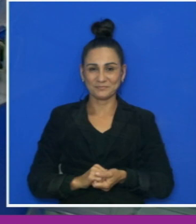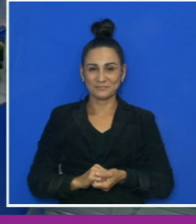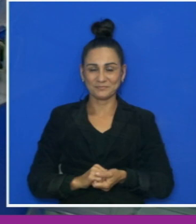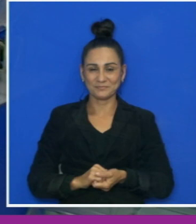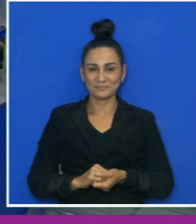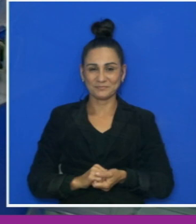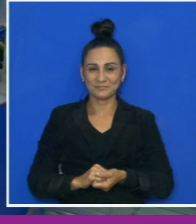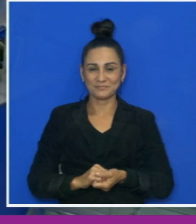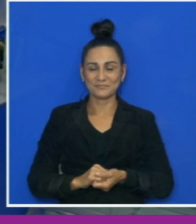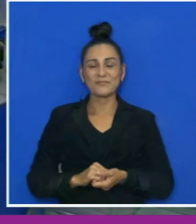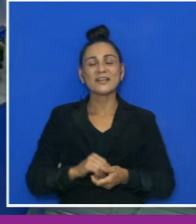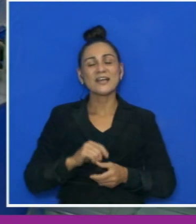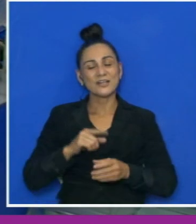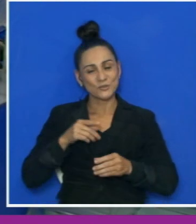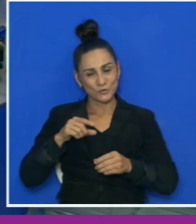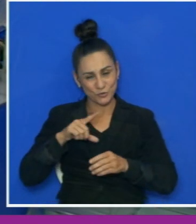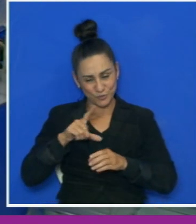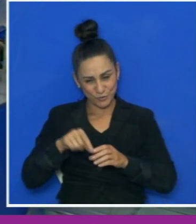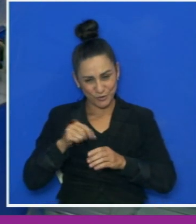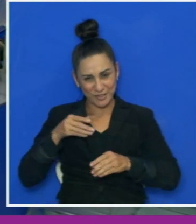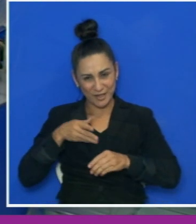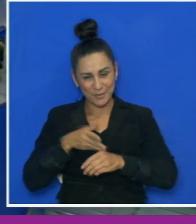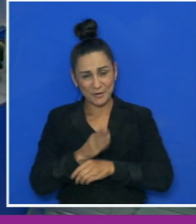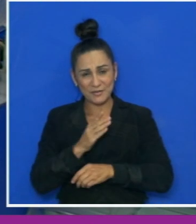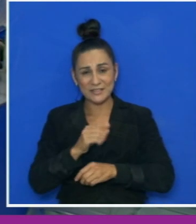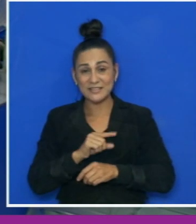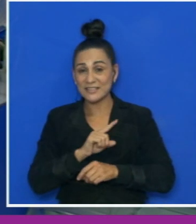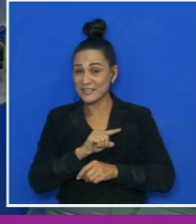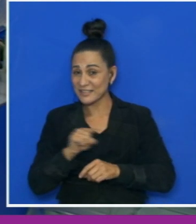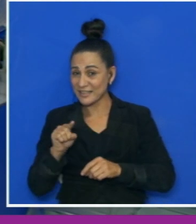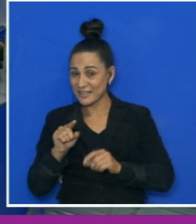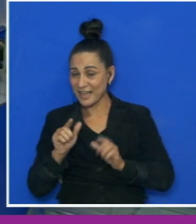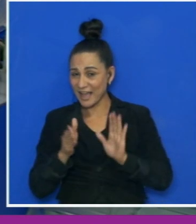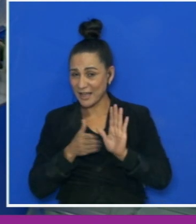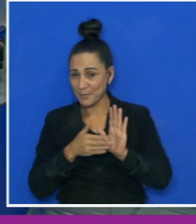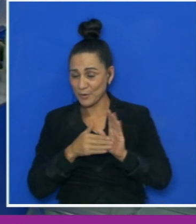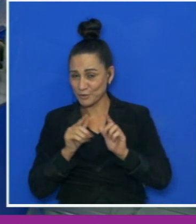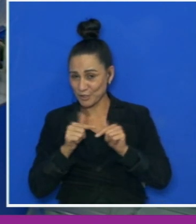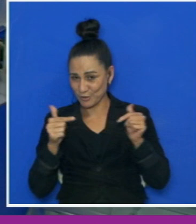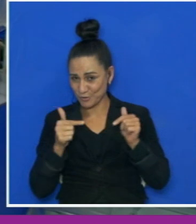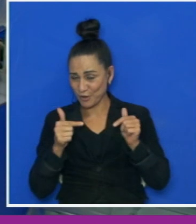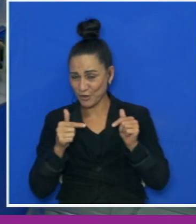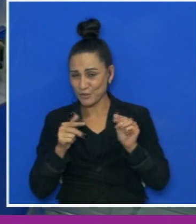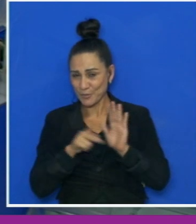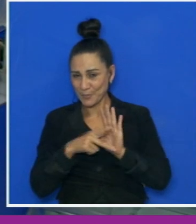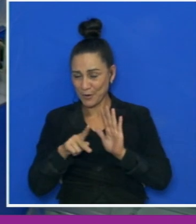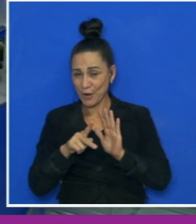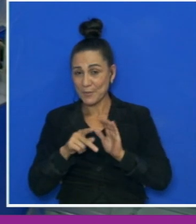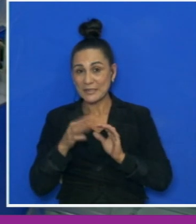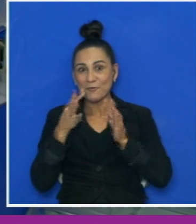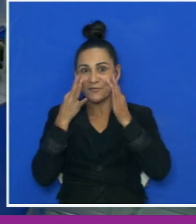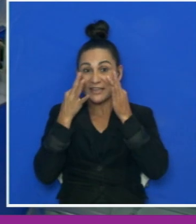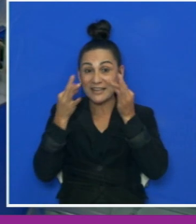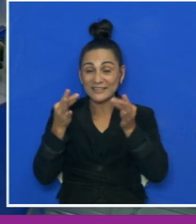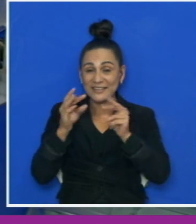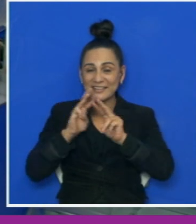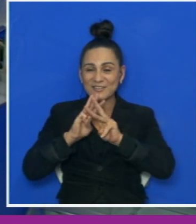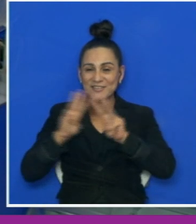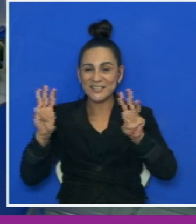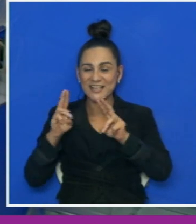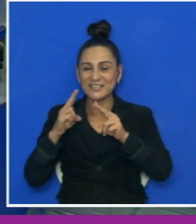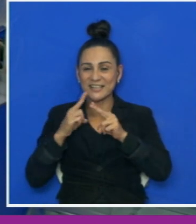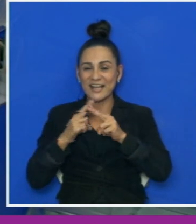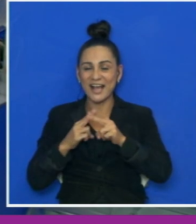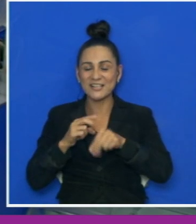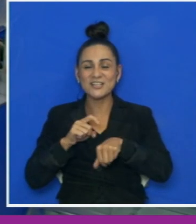Brasília. E temos a validação. E aí, a sorte estava na sua aposta? Então fique atento ao site da Caixa, pois